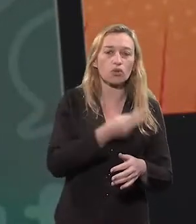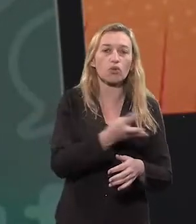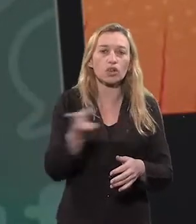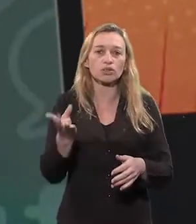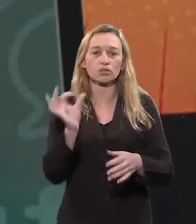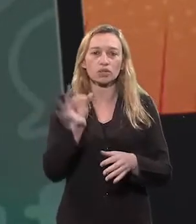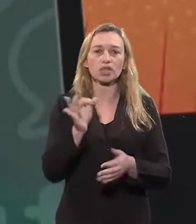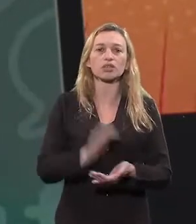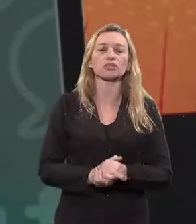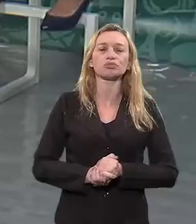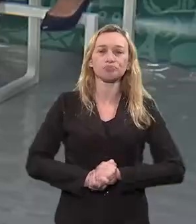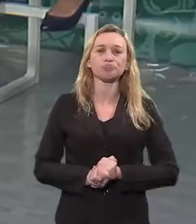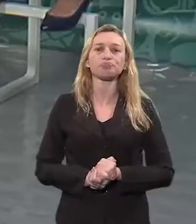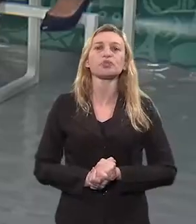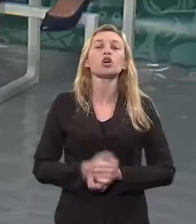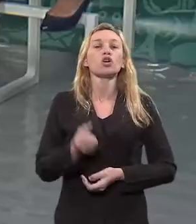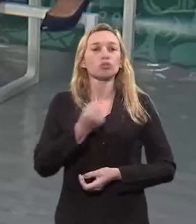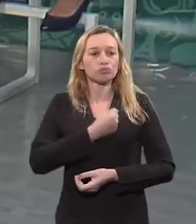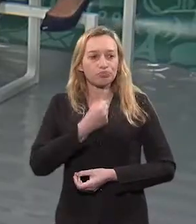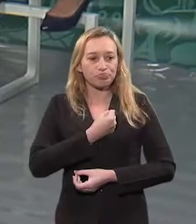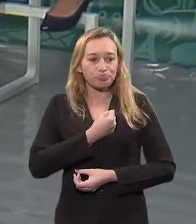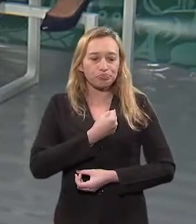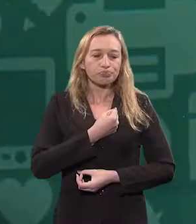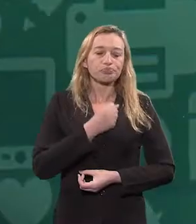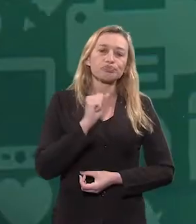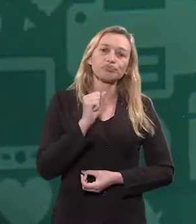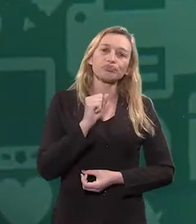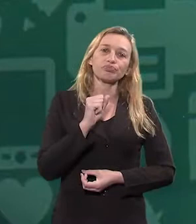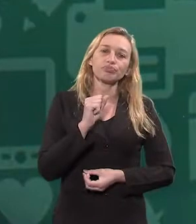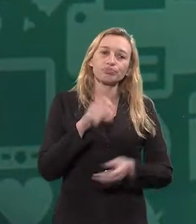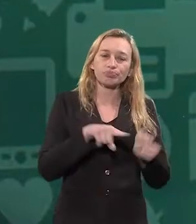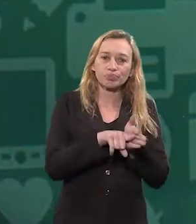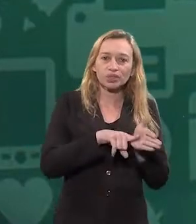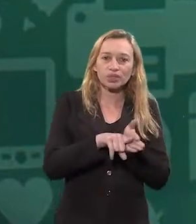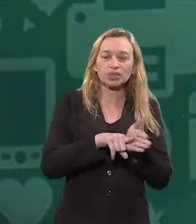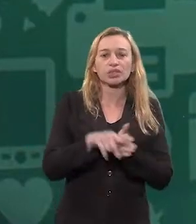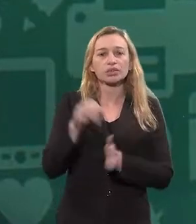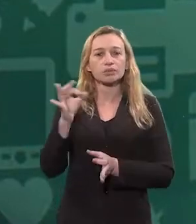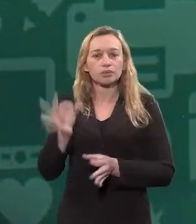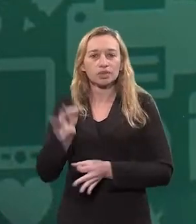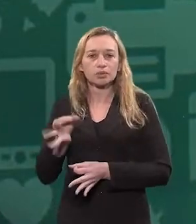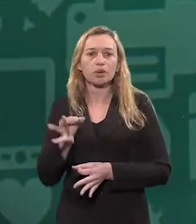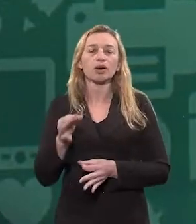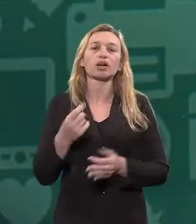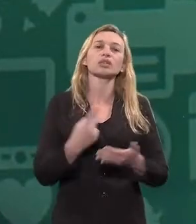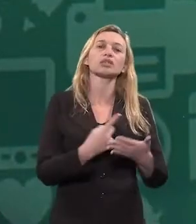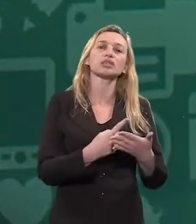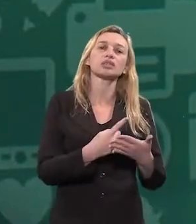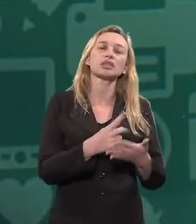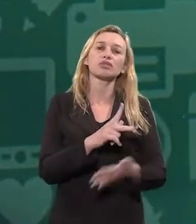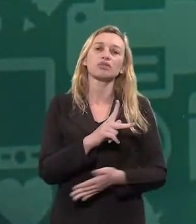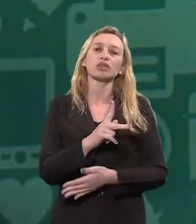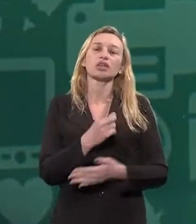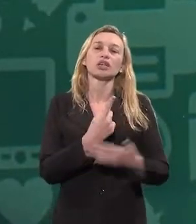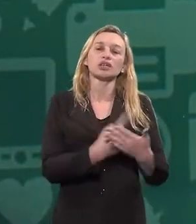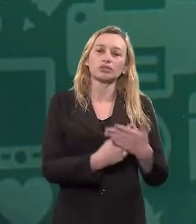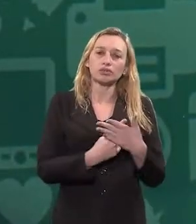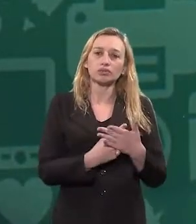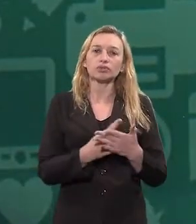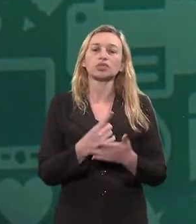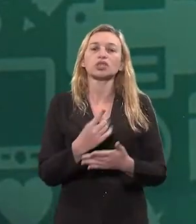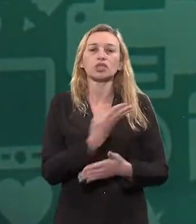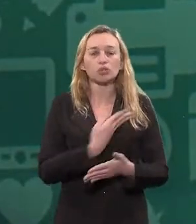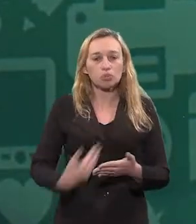situação da necessidade desses dados? Os dados são fundamentais que seja feito esse levantamento, né? A Defensoria Pública, né, com base inclusive em dados que